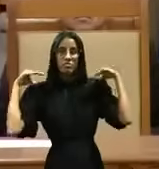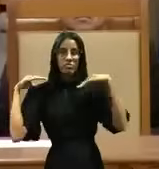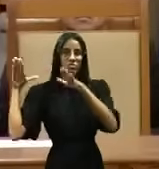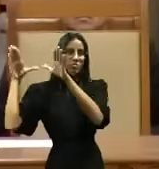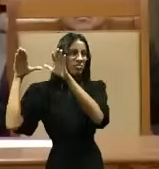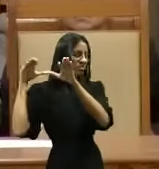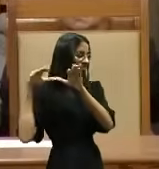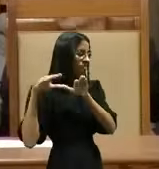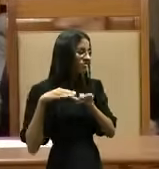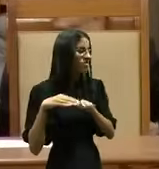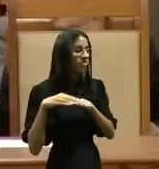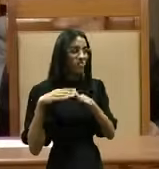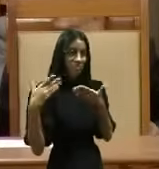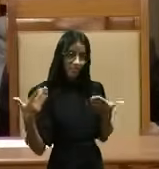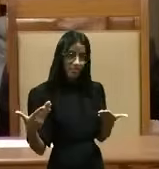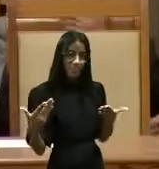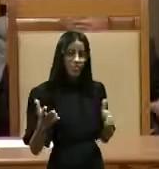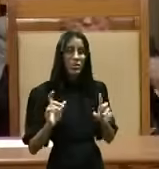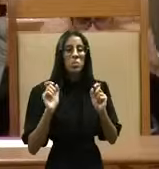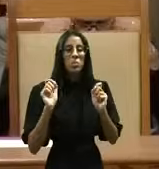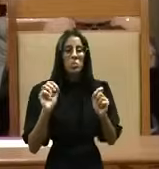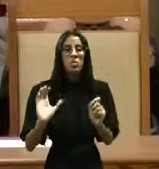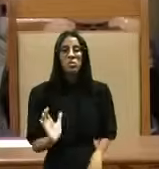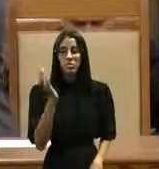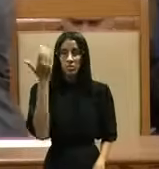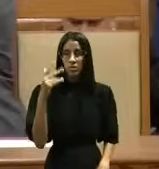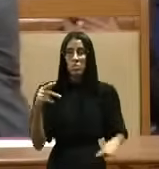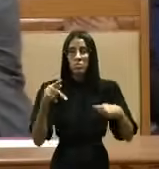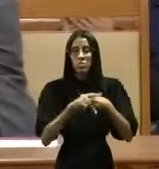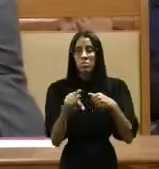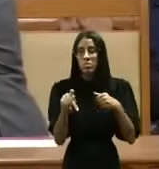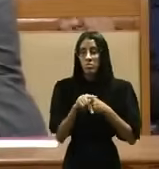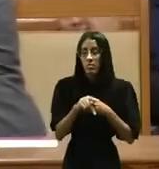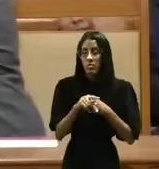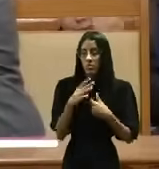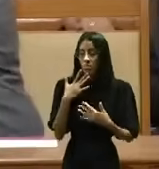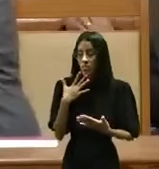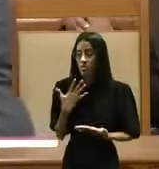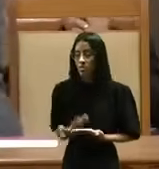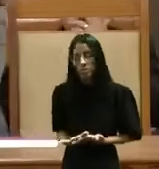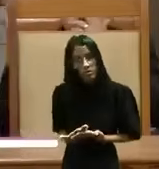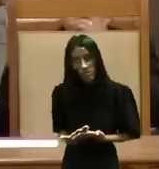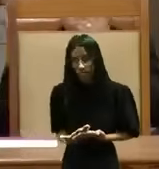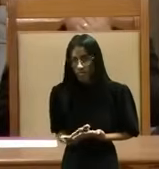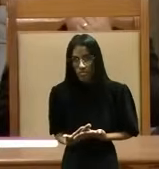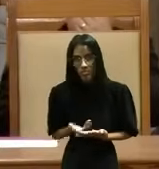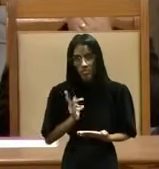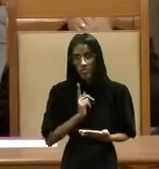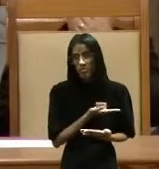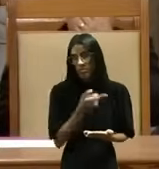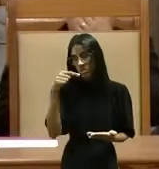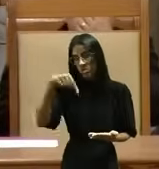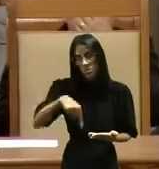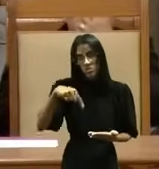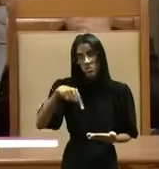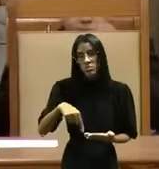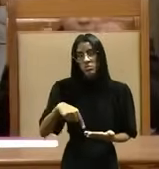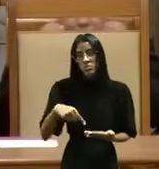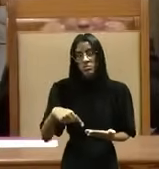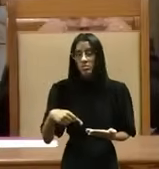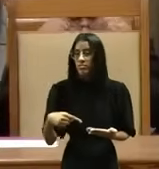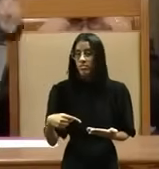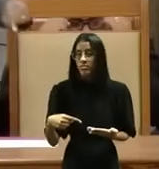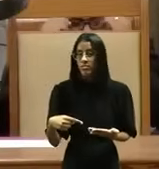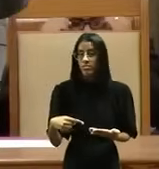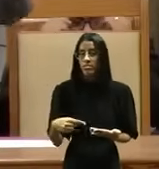a cair aí ele disse todos nós estamos aqui na nossa casa para fazer o quê